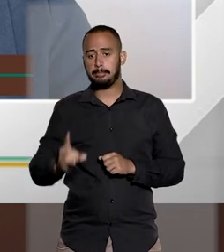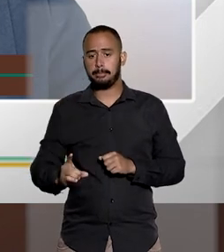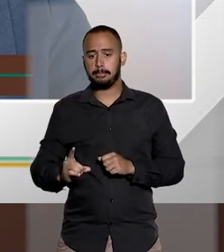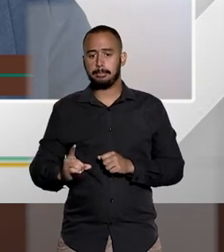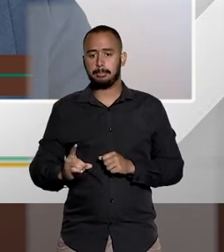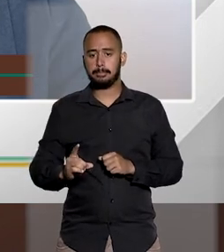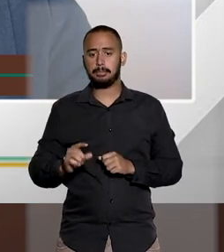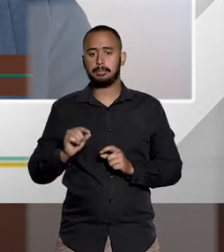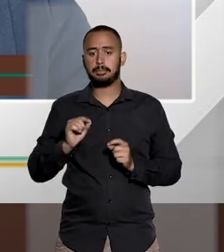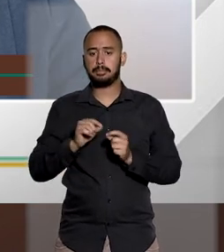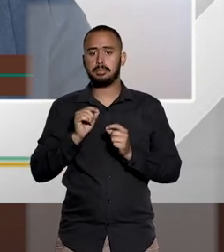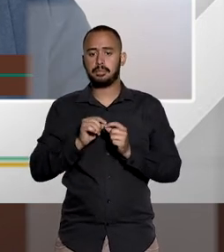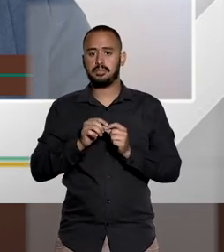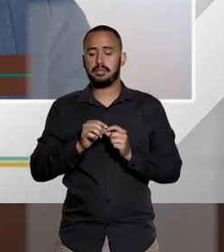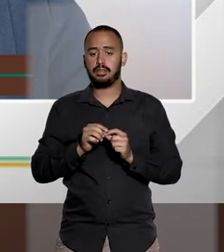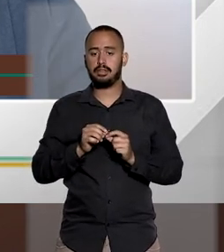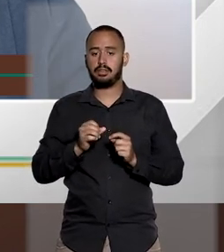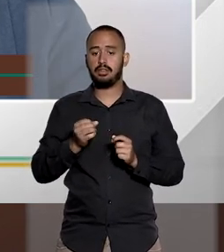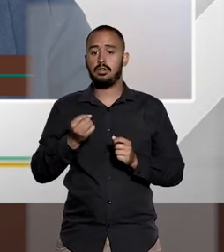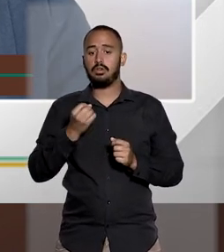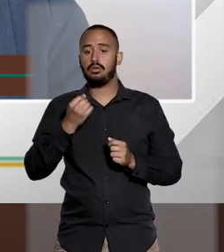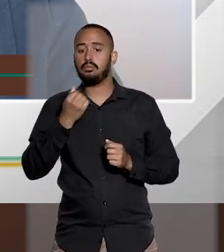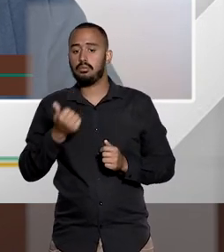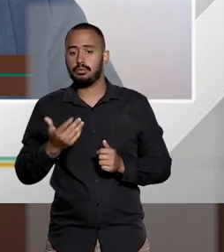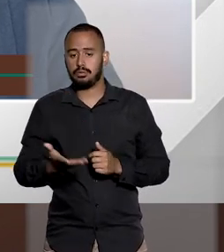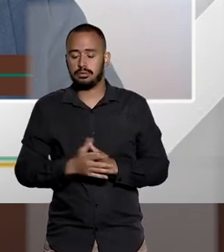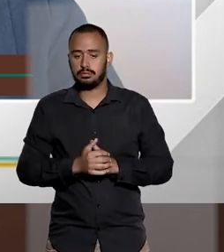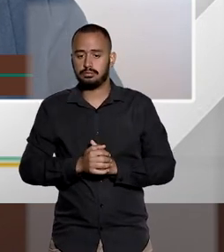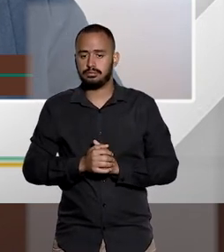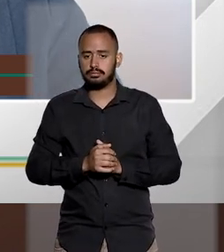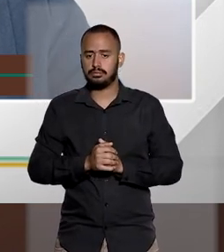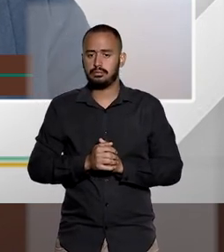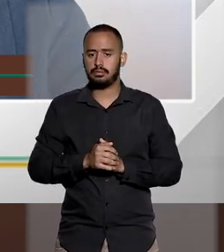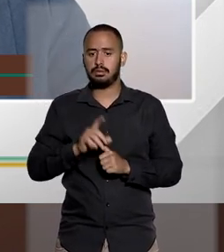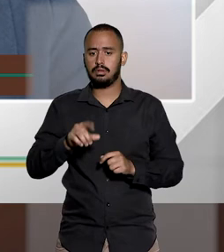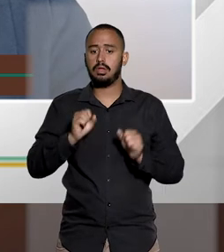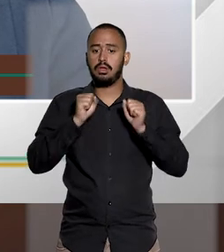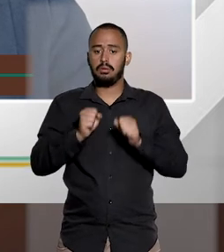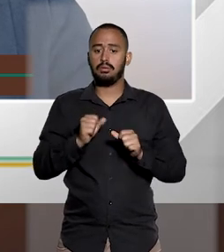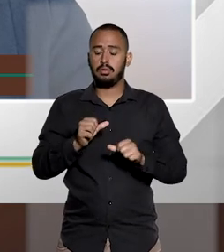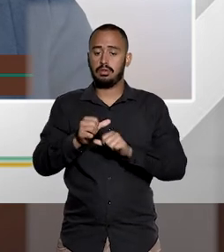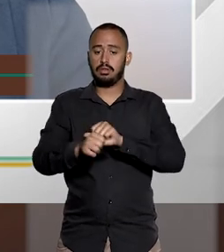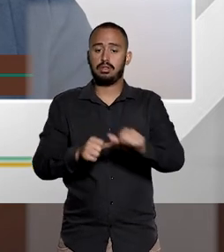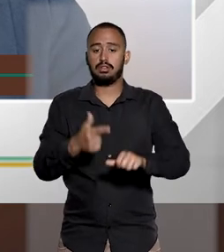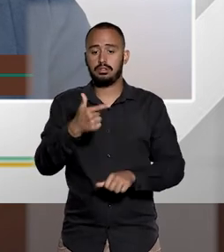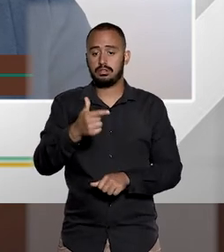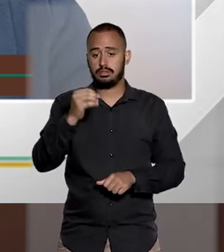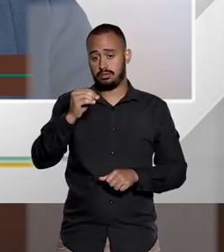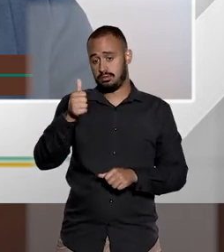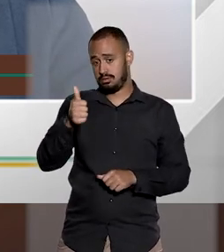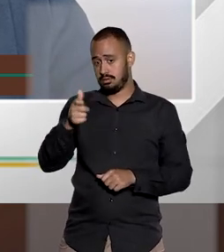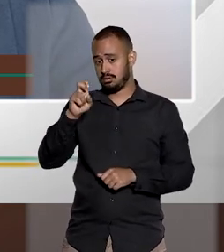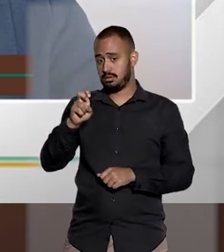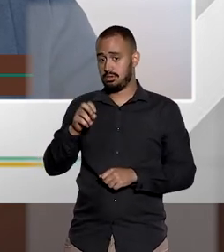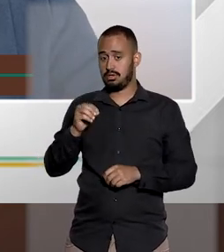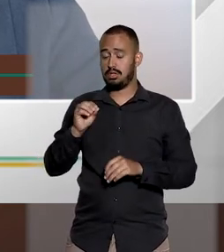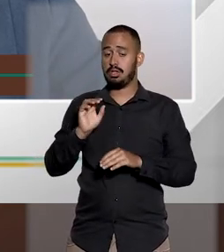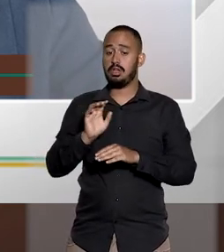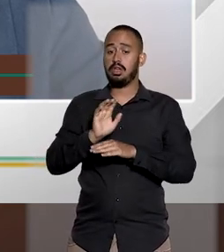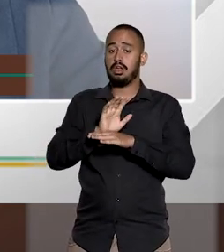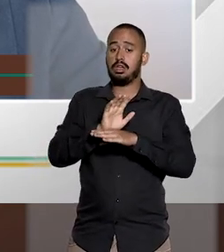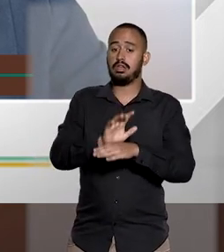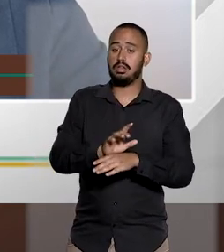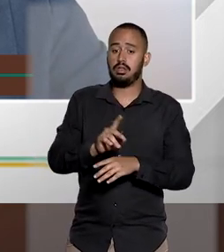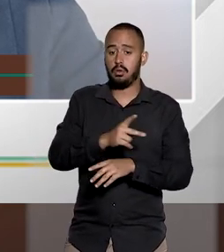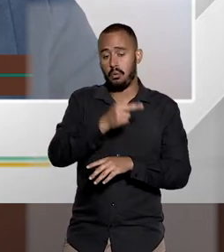que sejam efetivamente disponíveis. Então, a própria alteração de 2015 jogou uma pá de cal naqueles que